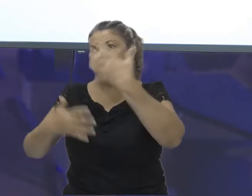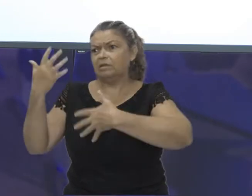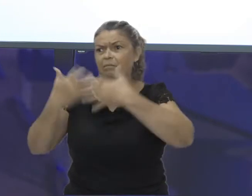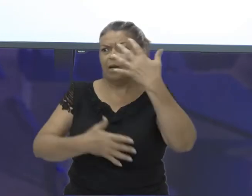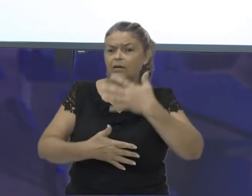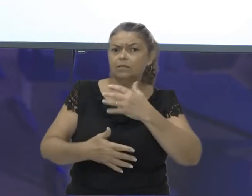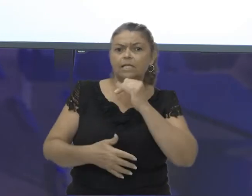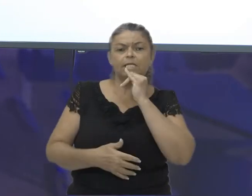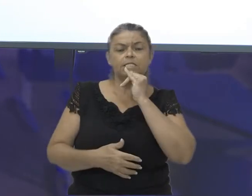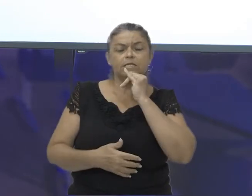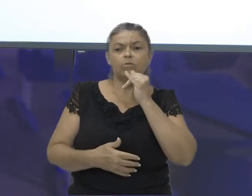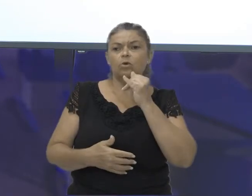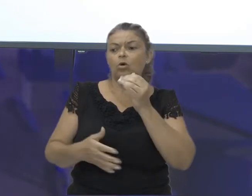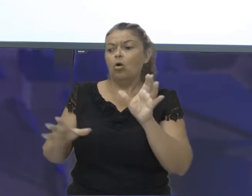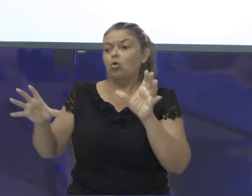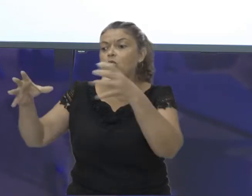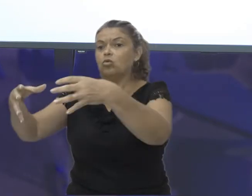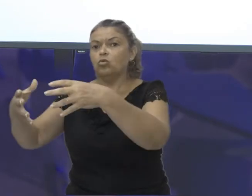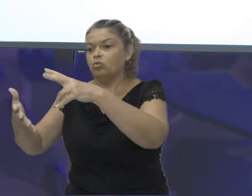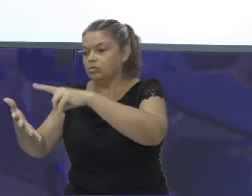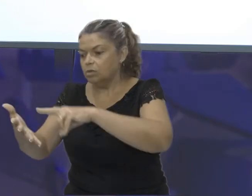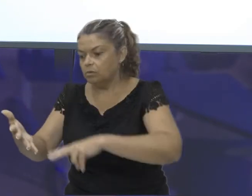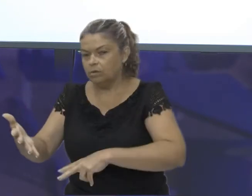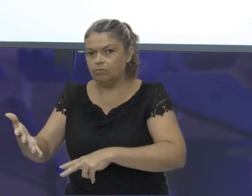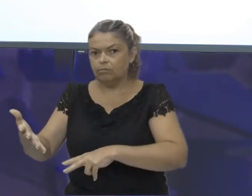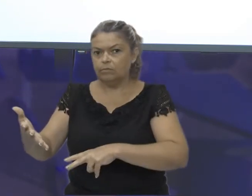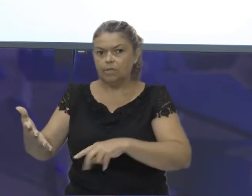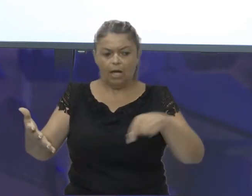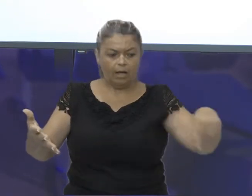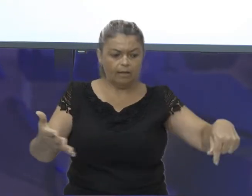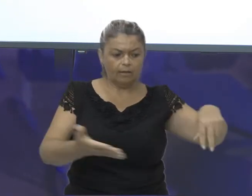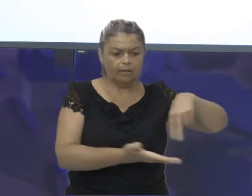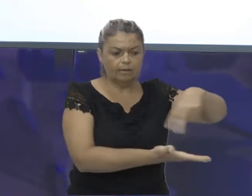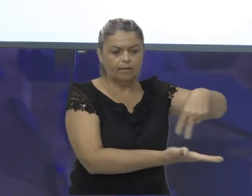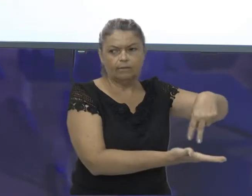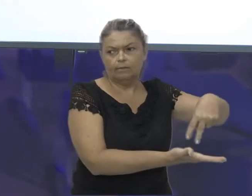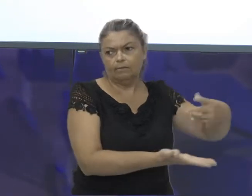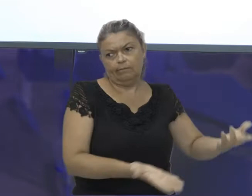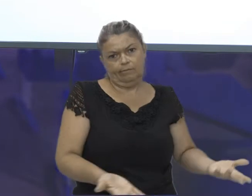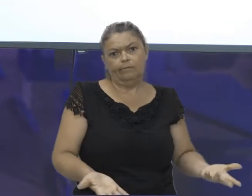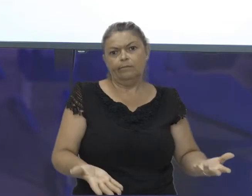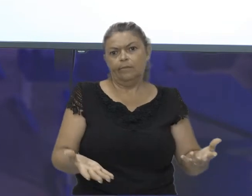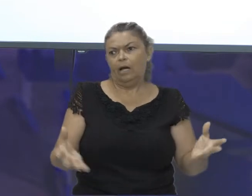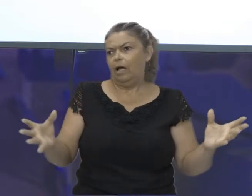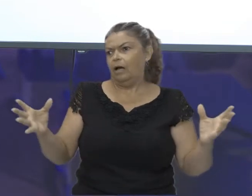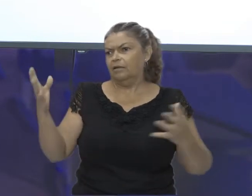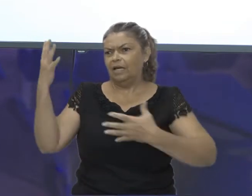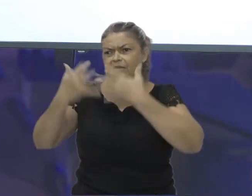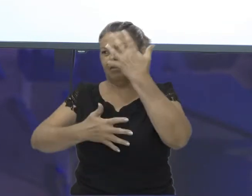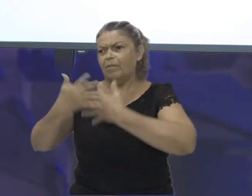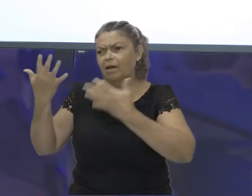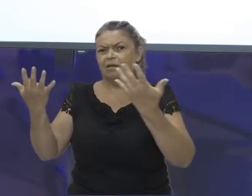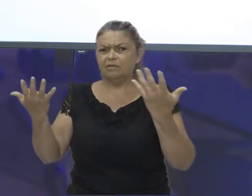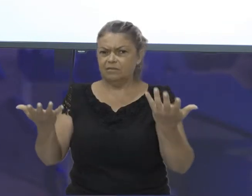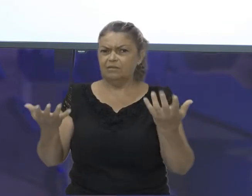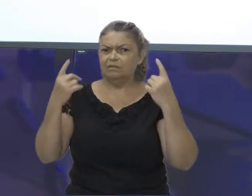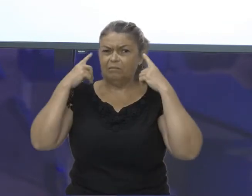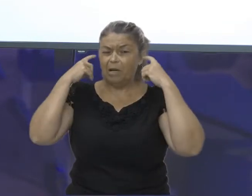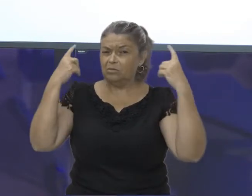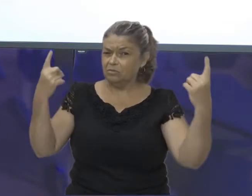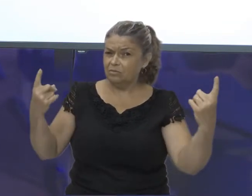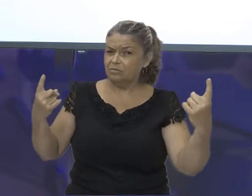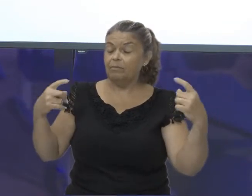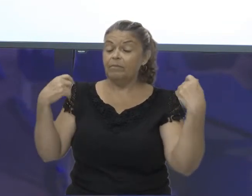dos leitores, lógico que um conflito aí já está gerado. Tá certo, gente? Então, temos